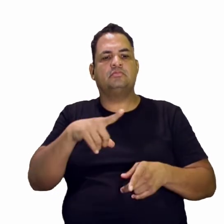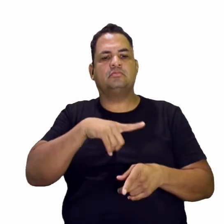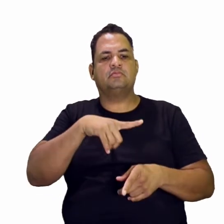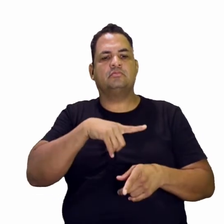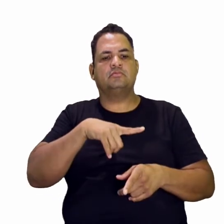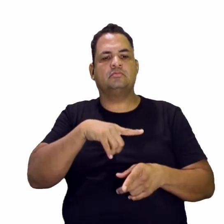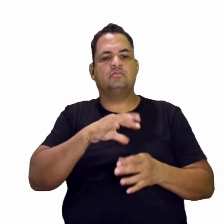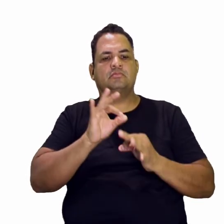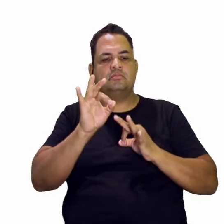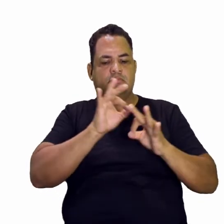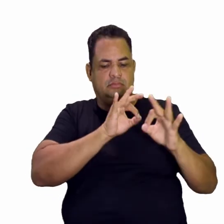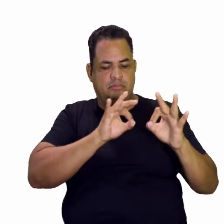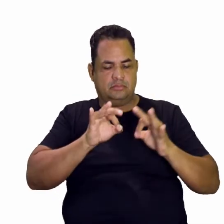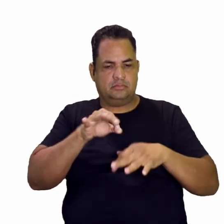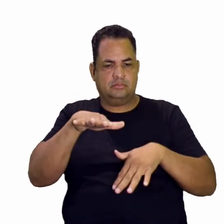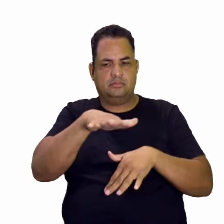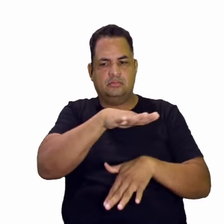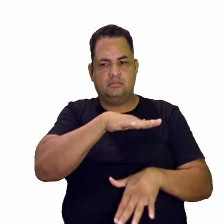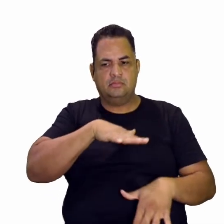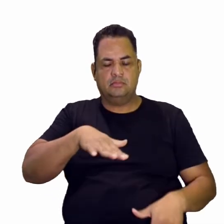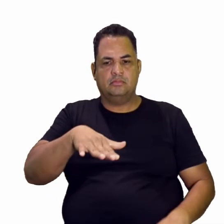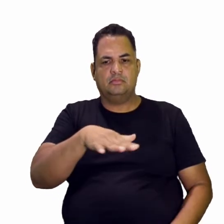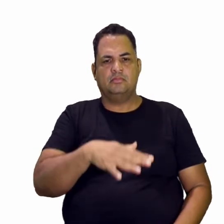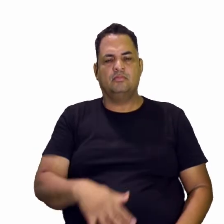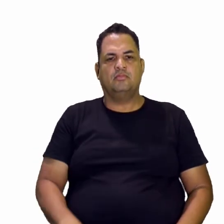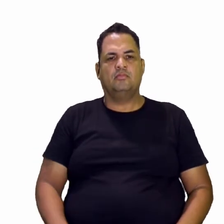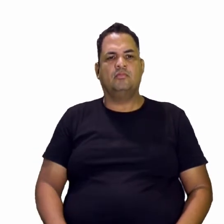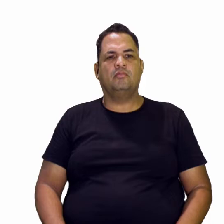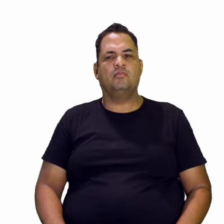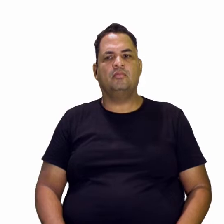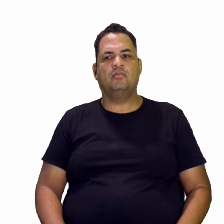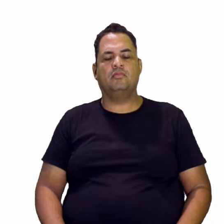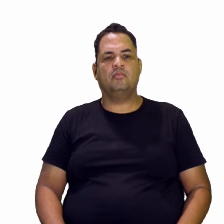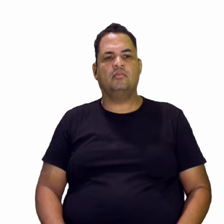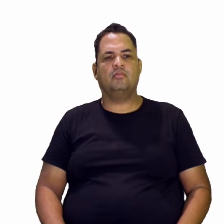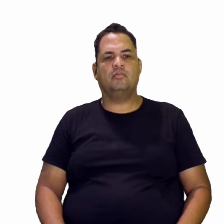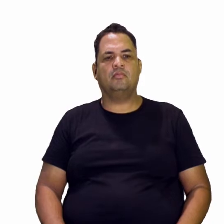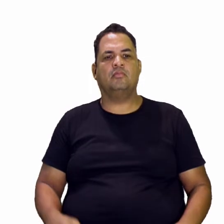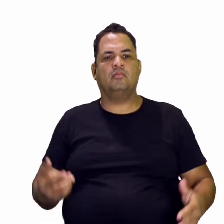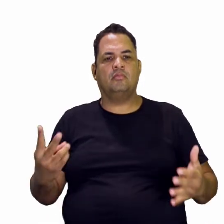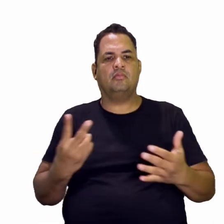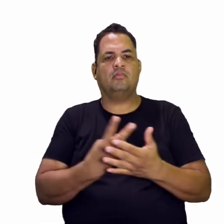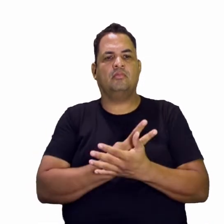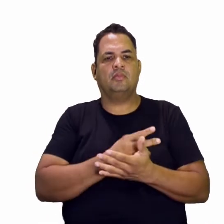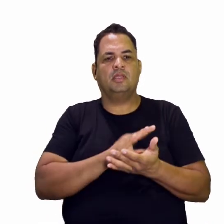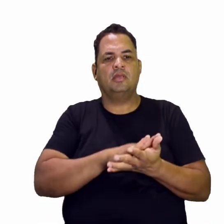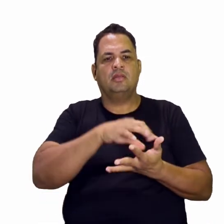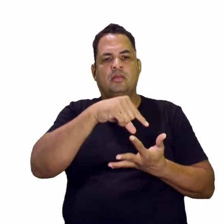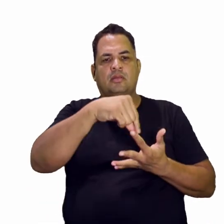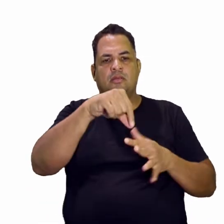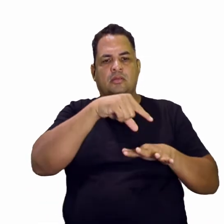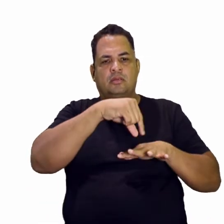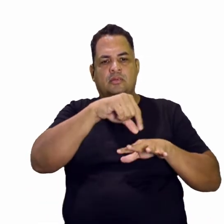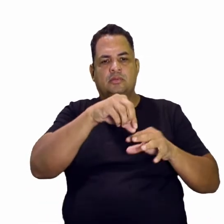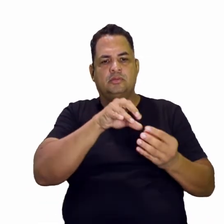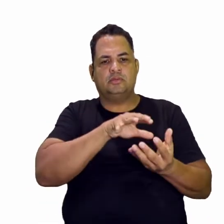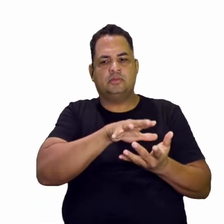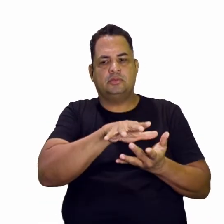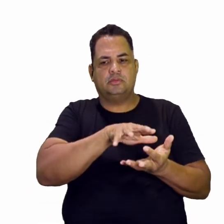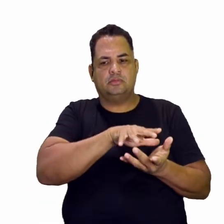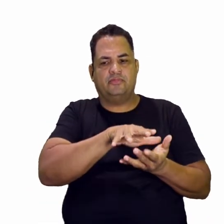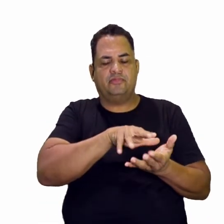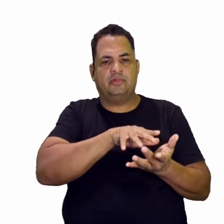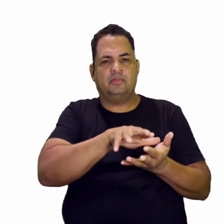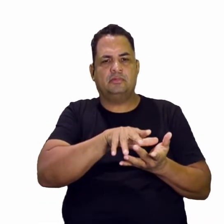também partículas do ambiente, tá? Vamos seguindo. Ocorrem cílios e flagelos para a locomoção, como a gente